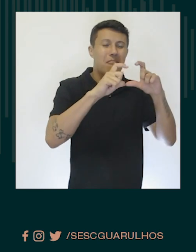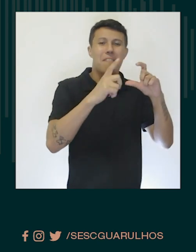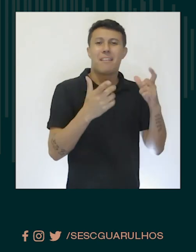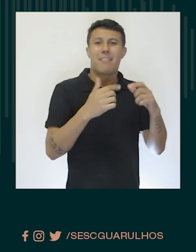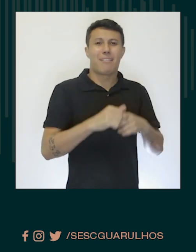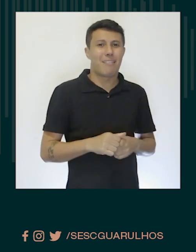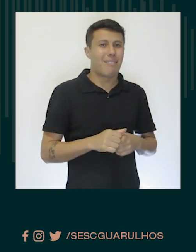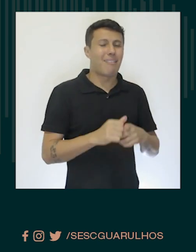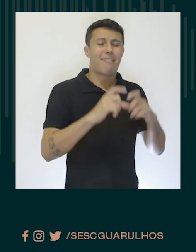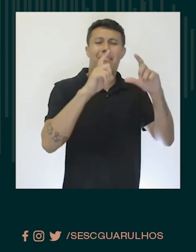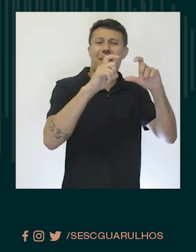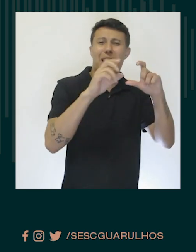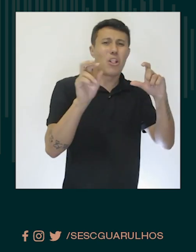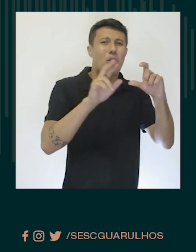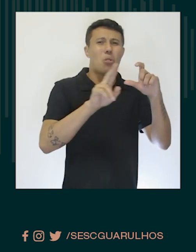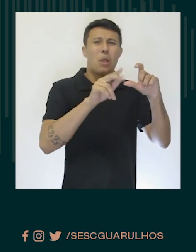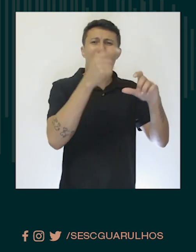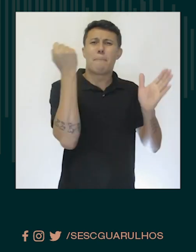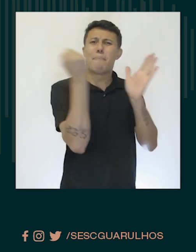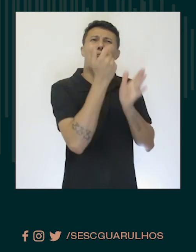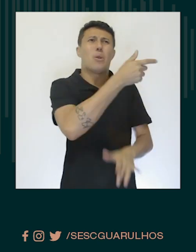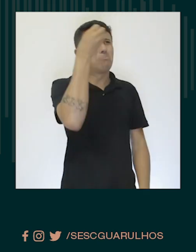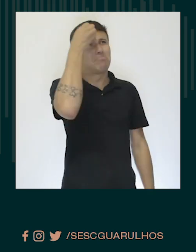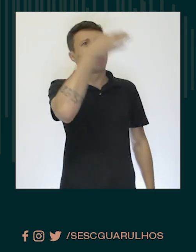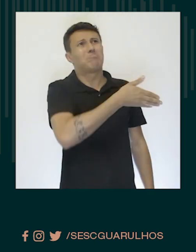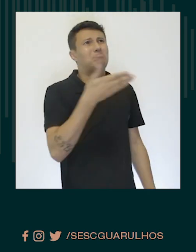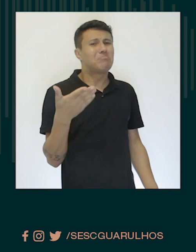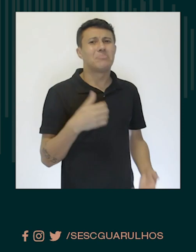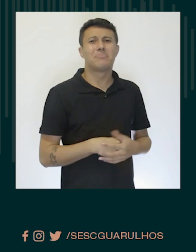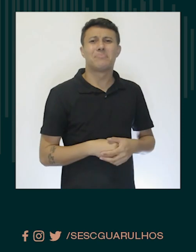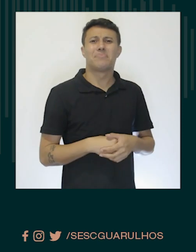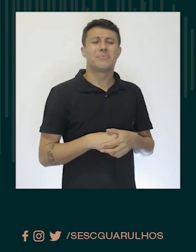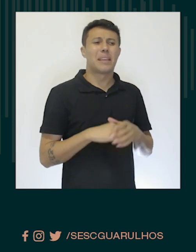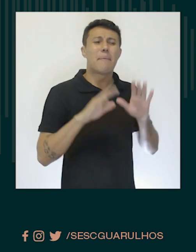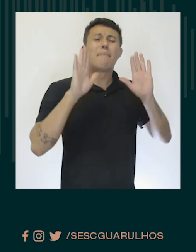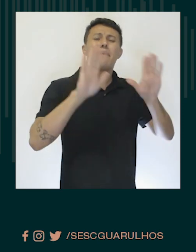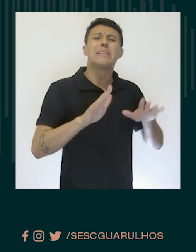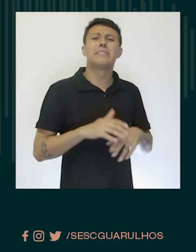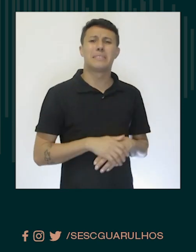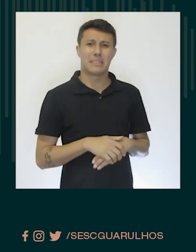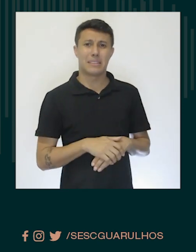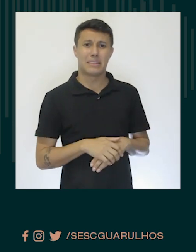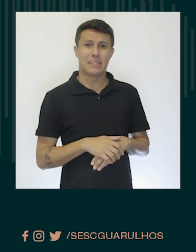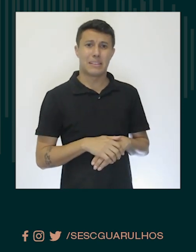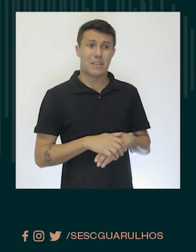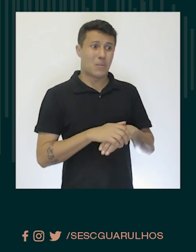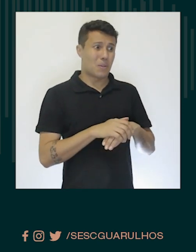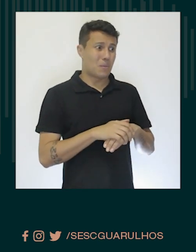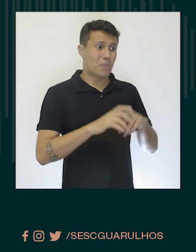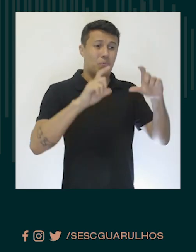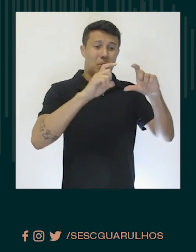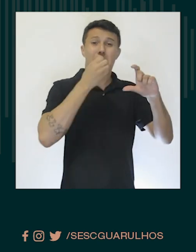outra marca que eu não consigo lembrar agora. E ela às vezes funcionava bem, às vezes era meio zicada,